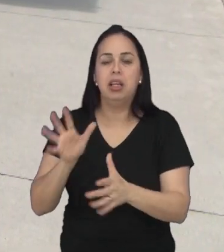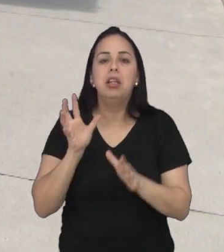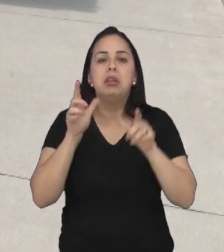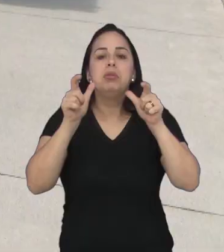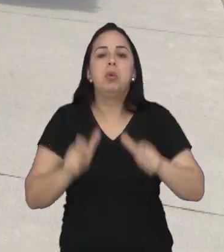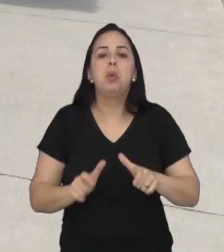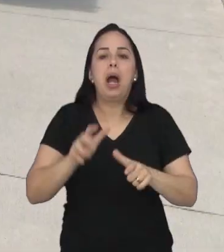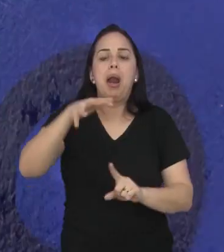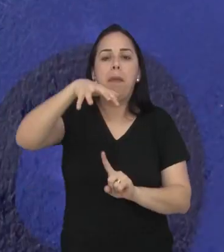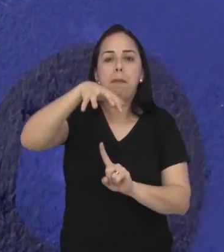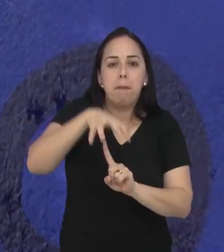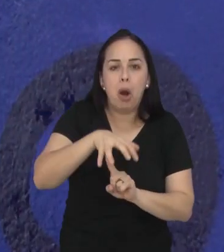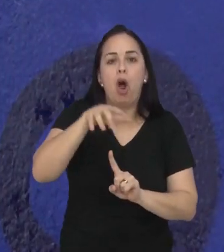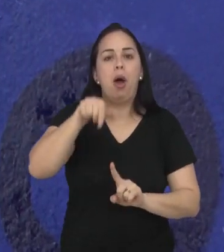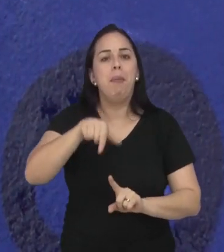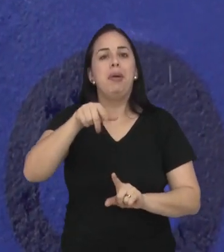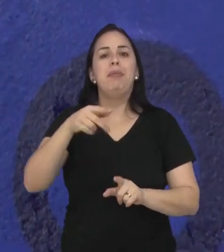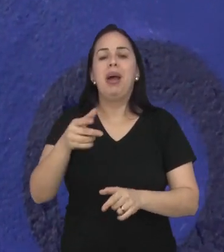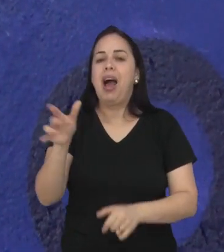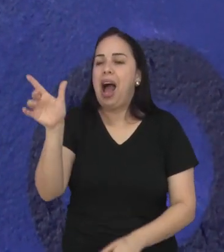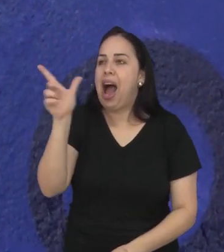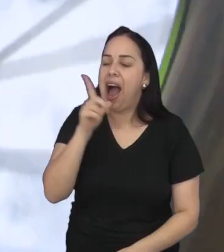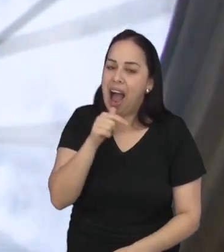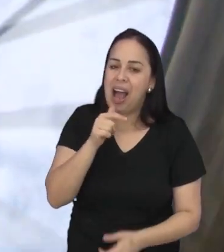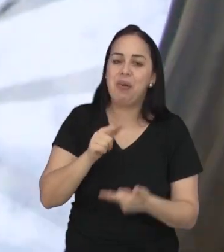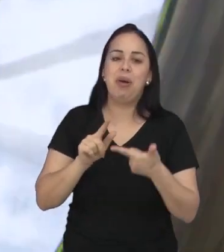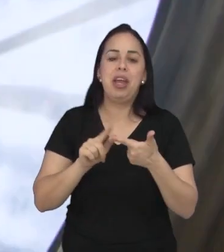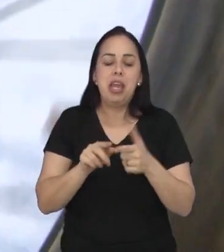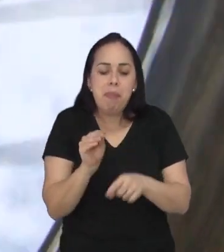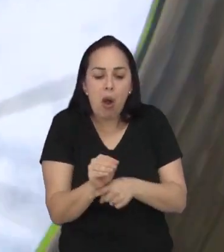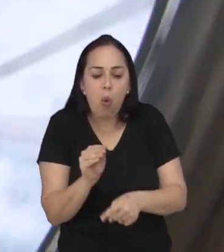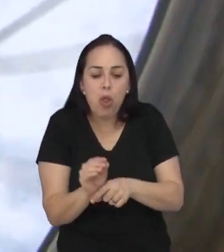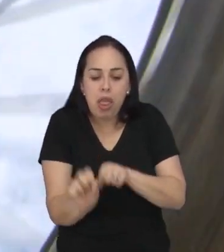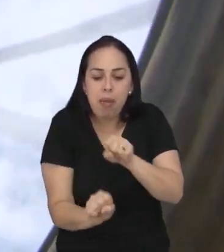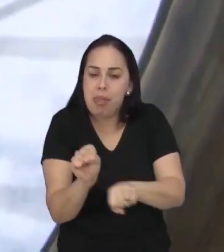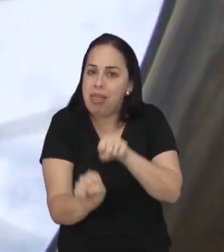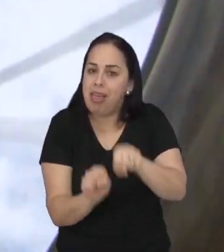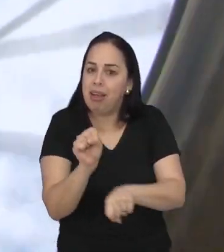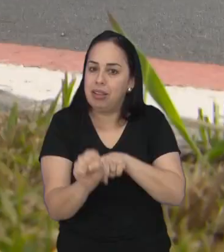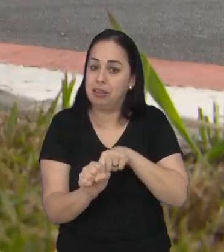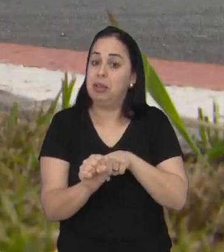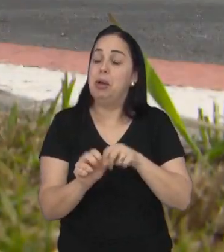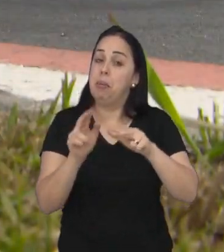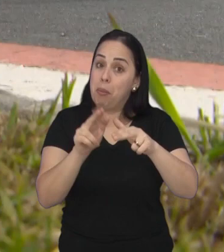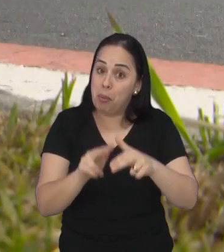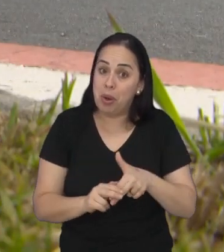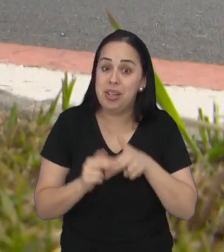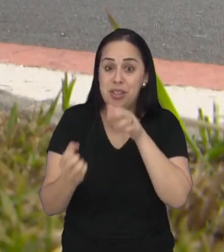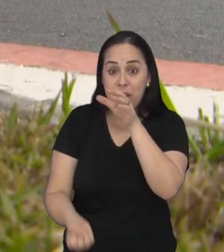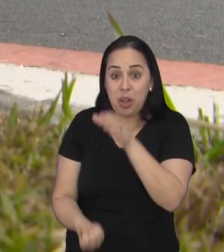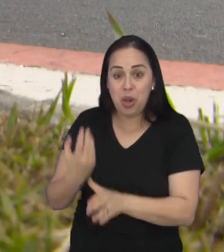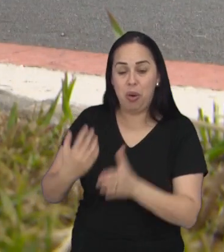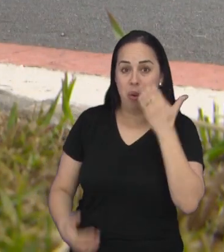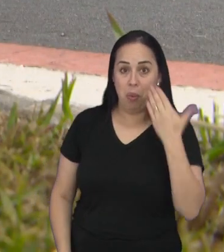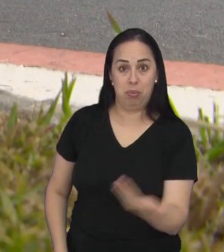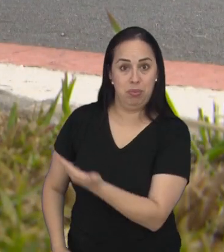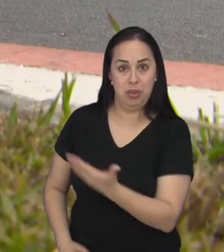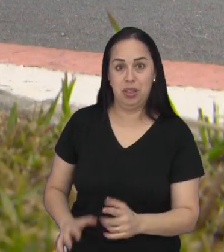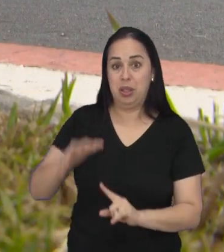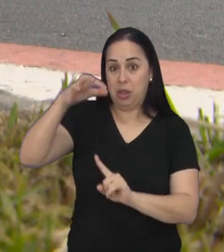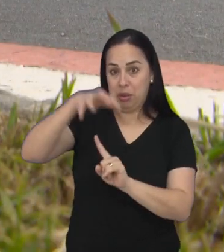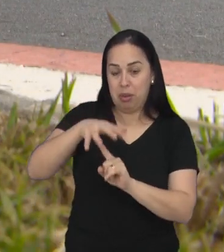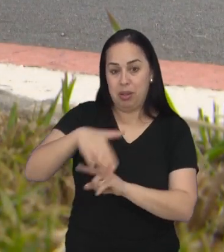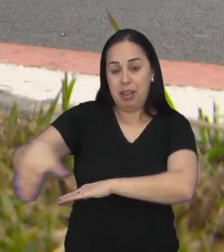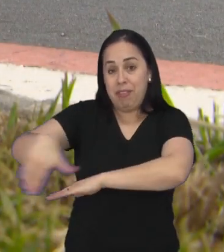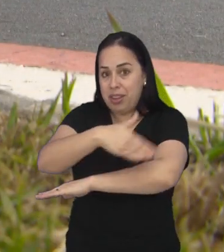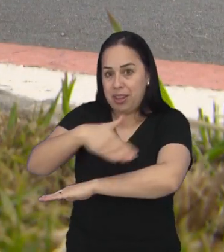espaço para Descanso hidratação e para cuidar da Fiel companheira a bicicleta para isso foi criado esse bike point na